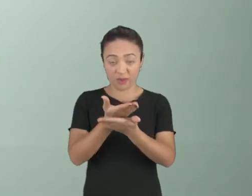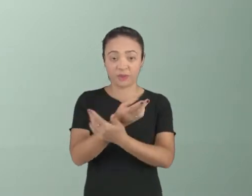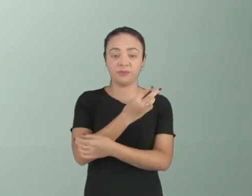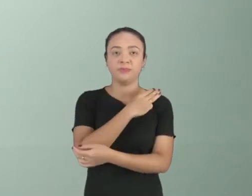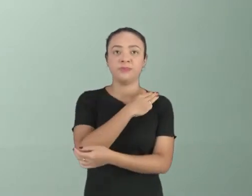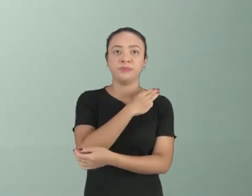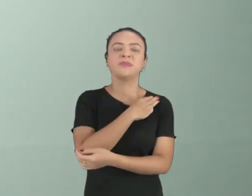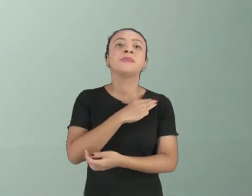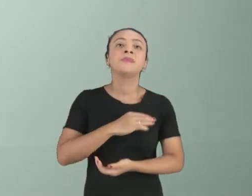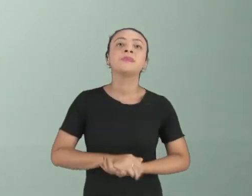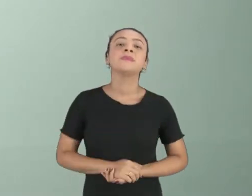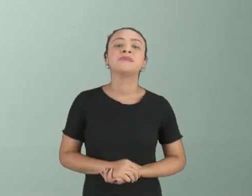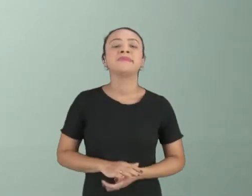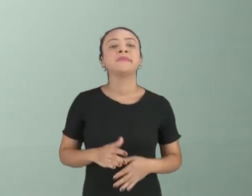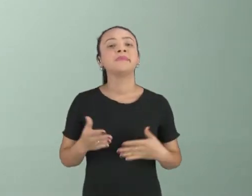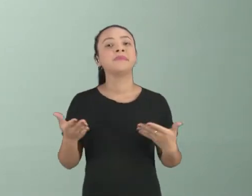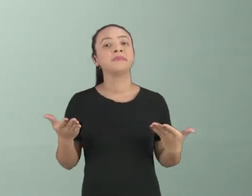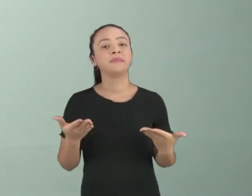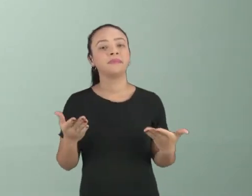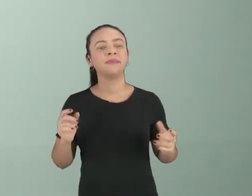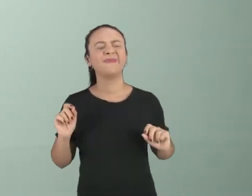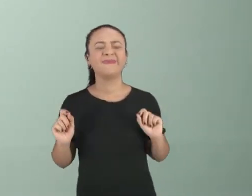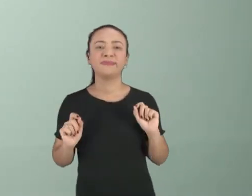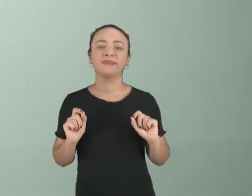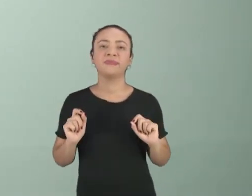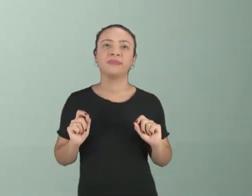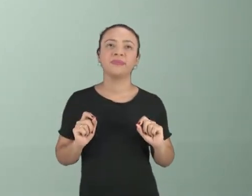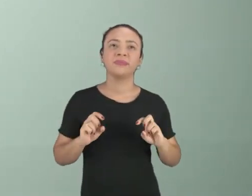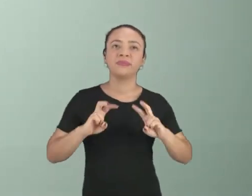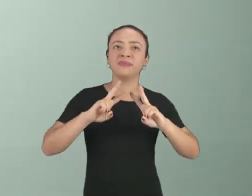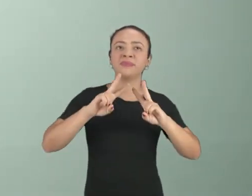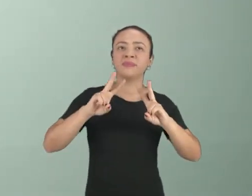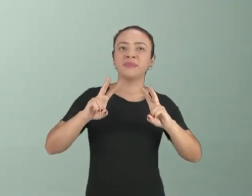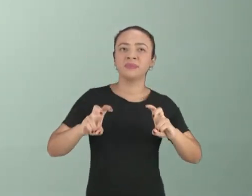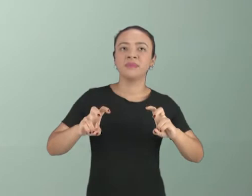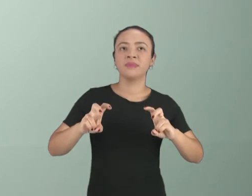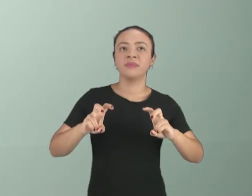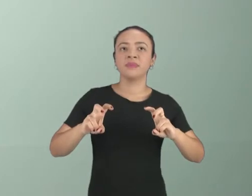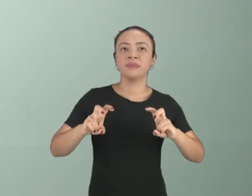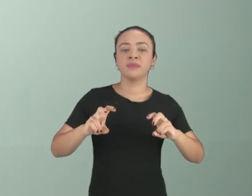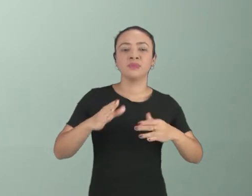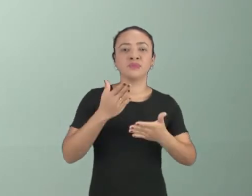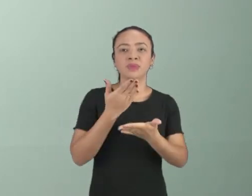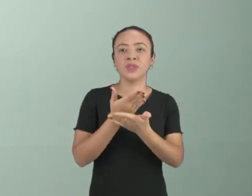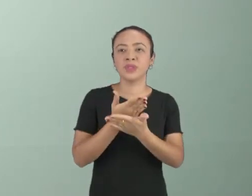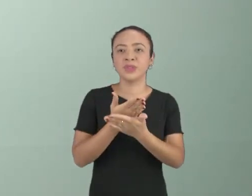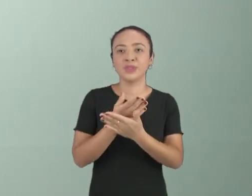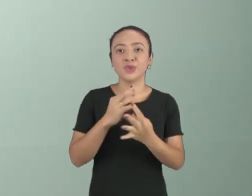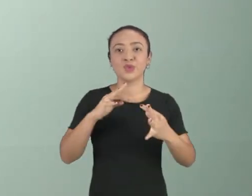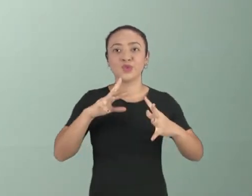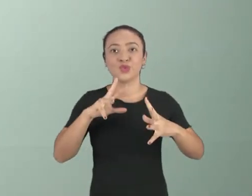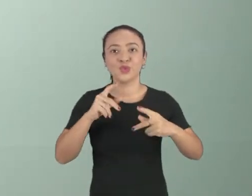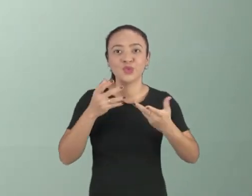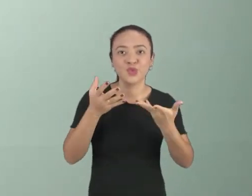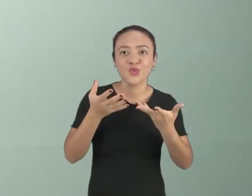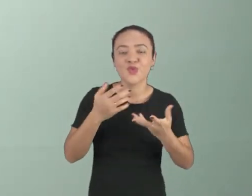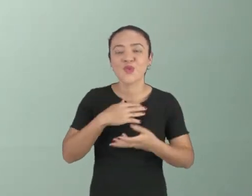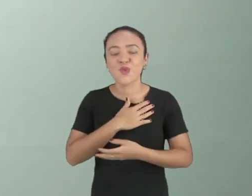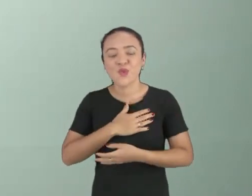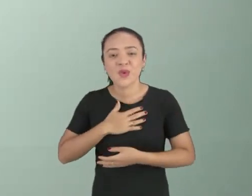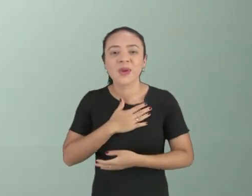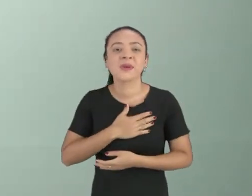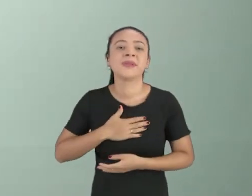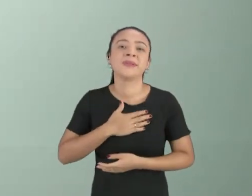alunos da terceira série do ensino médio e hoje vamos trabalhar com a teoria de uma das aulas mais aguardadas da